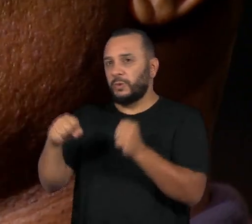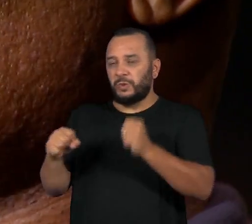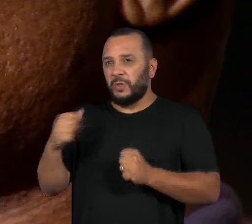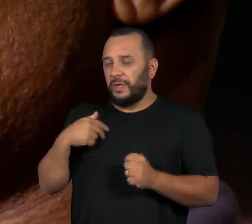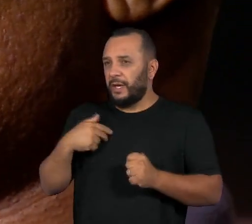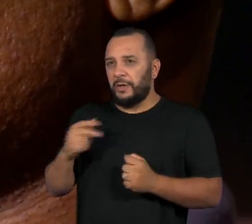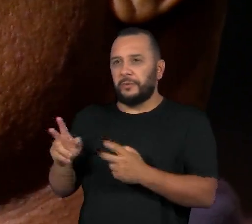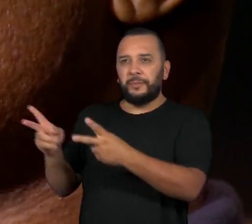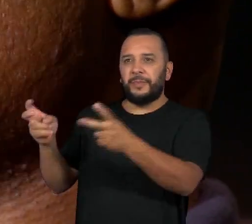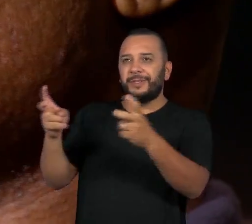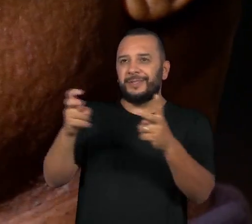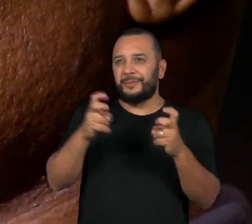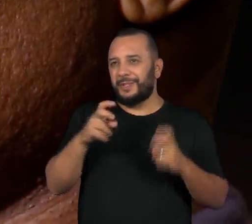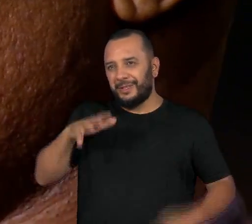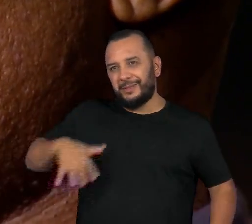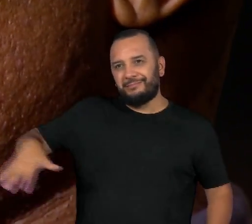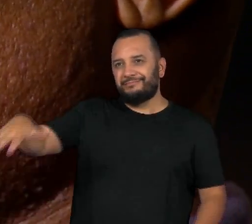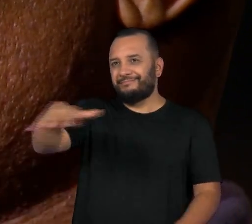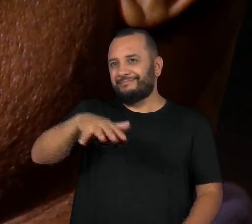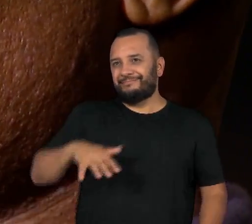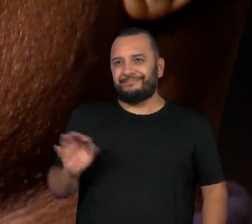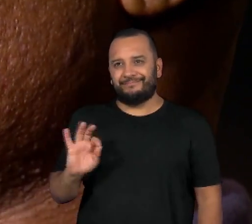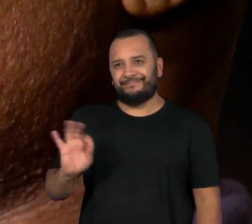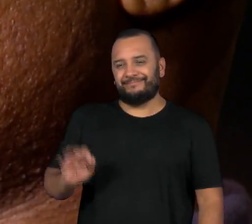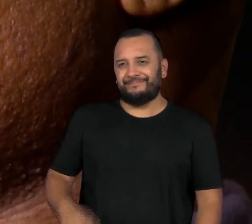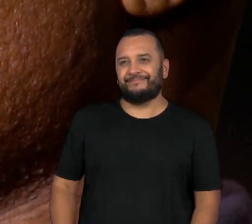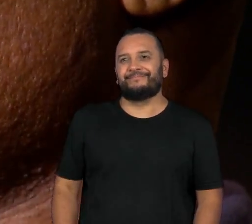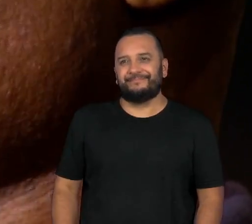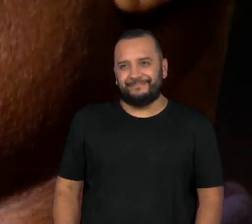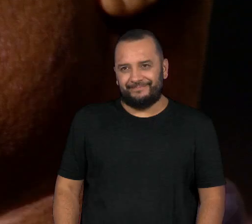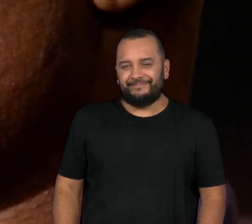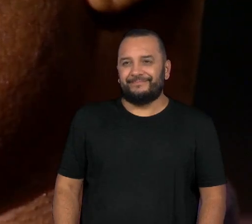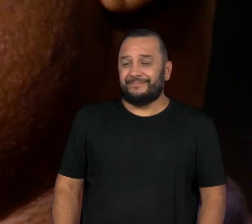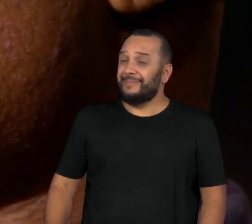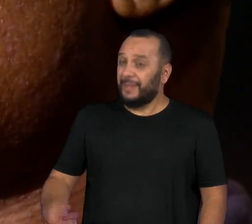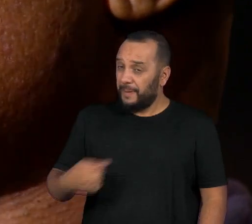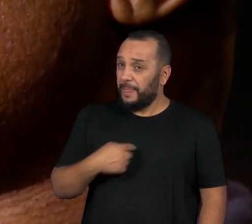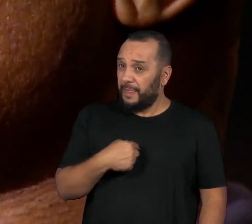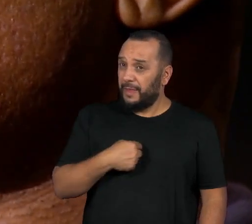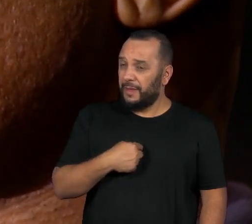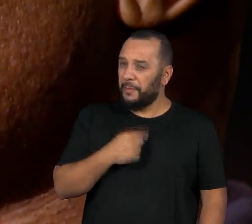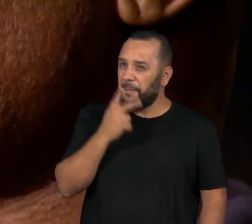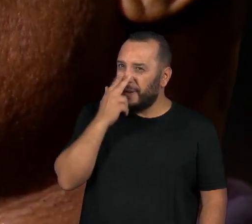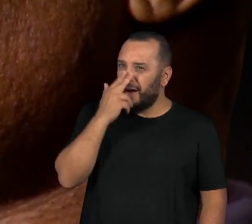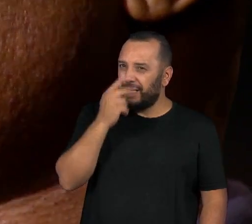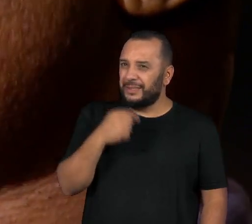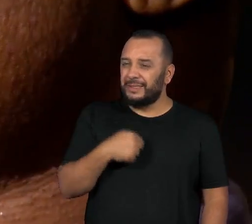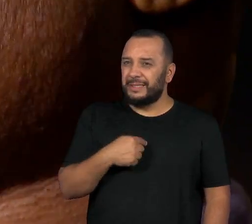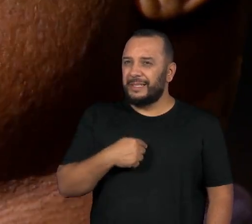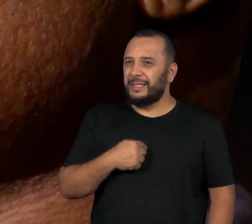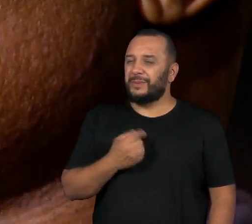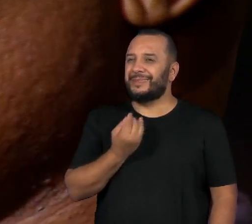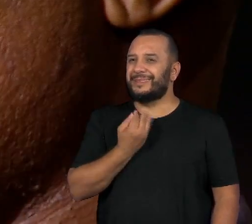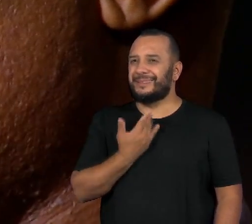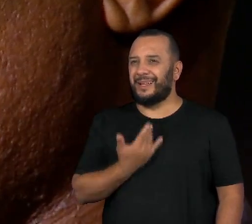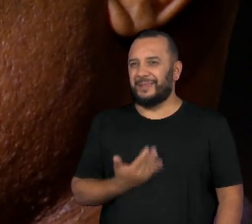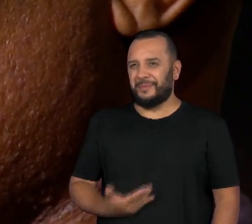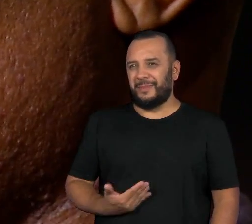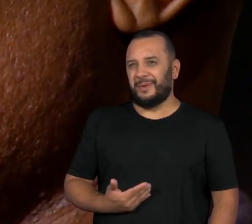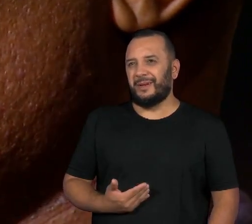ver o que estava acontecendo à minha volta. Olha só. E eu tava já um pouco